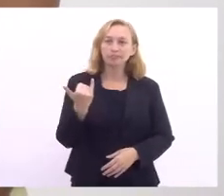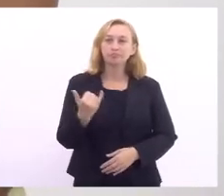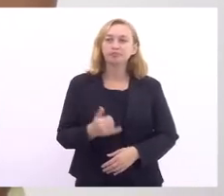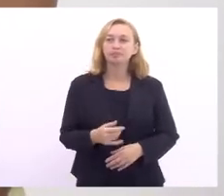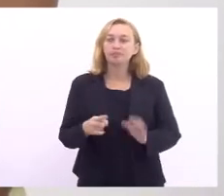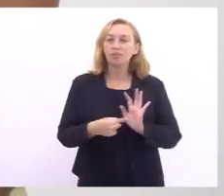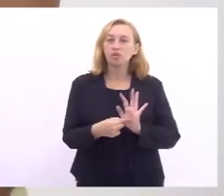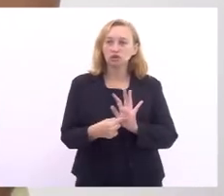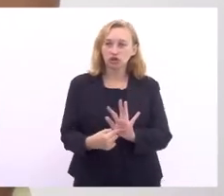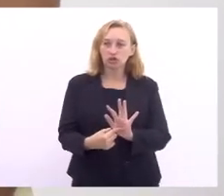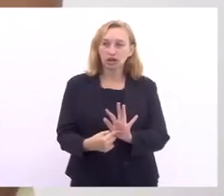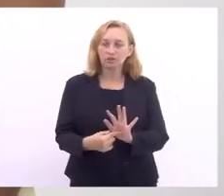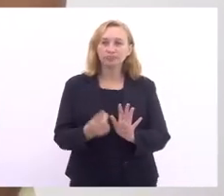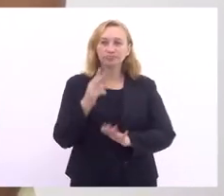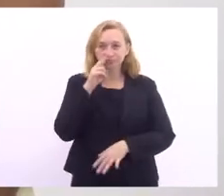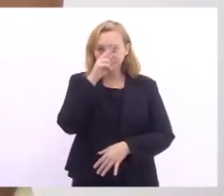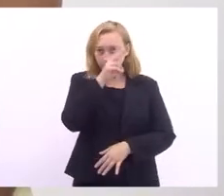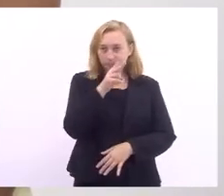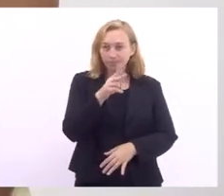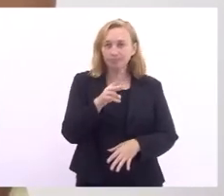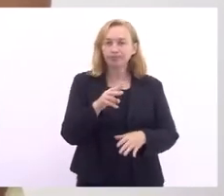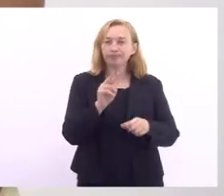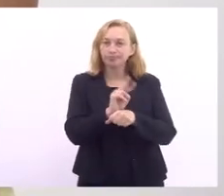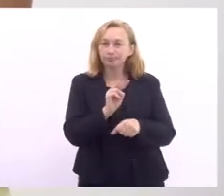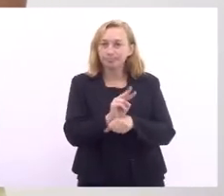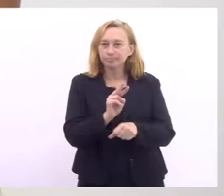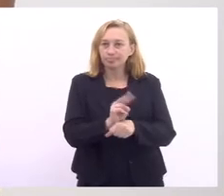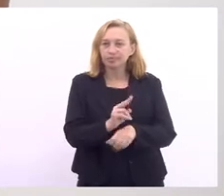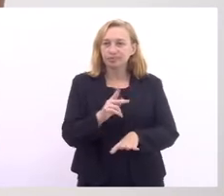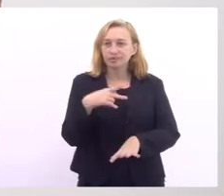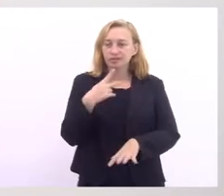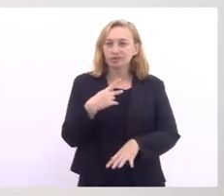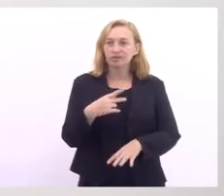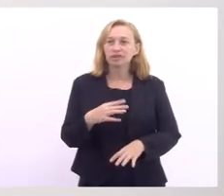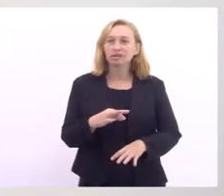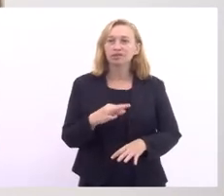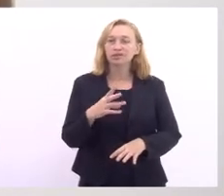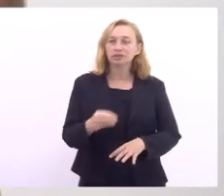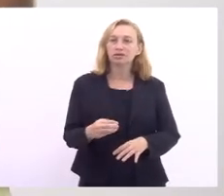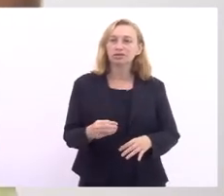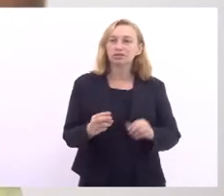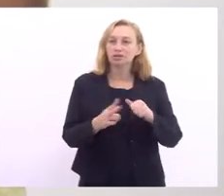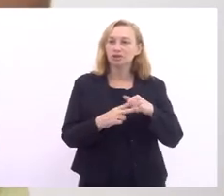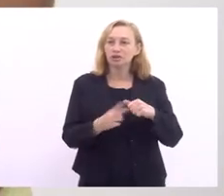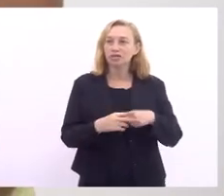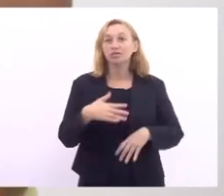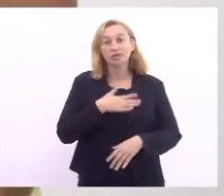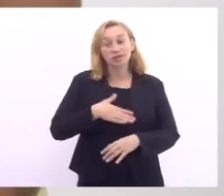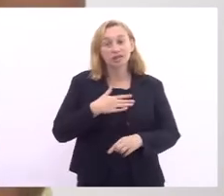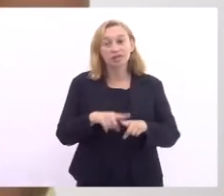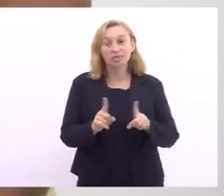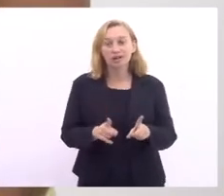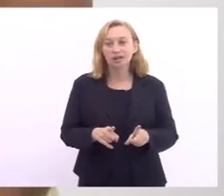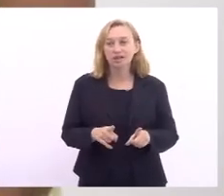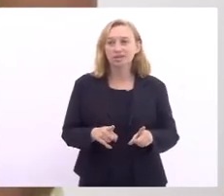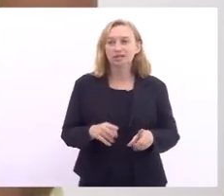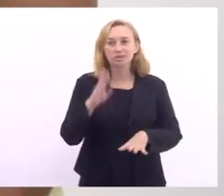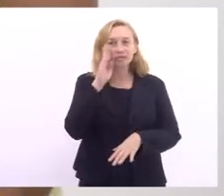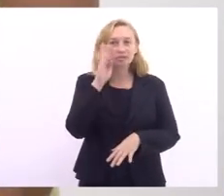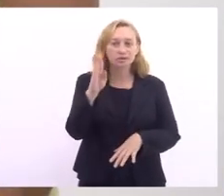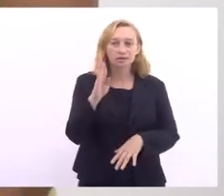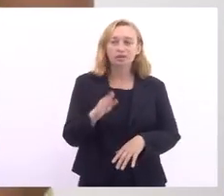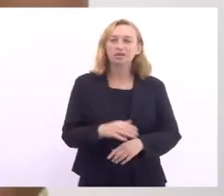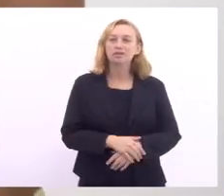visibilizar né de fortalecer de monitorar Enfim vou falar que que ele acha que a gente gosta bastante mas sobre essas prioridades